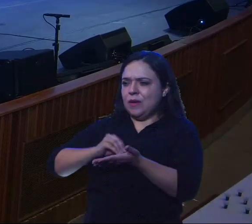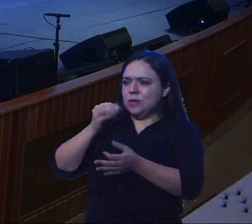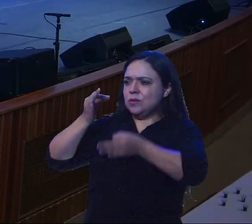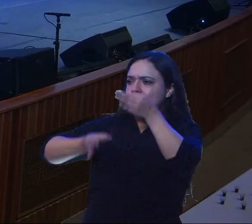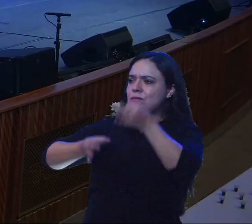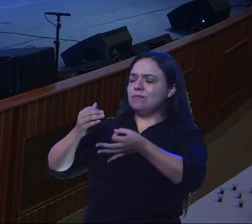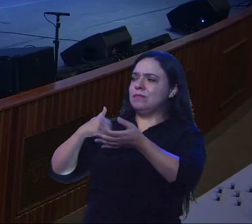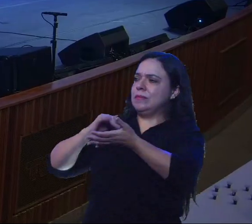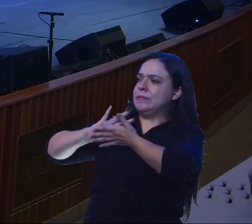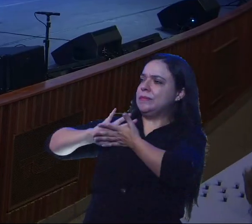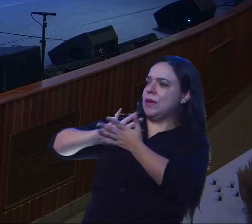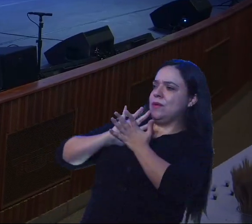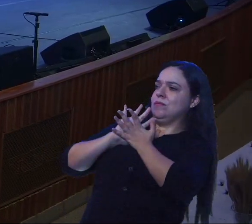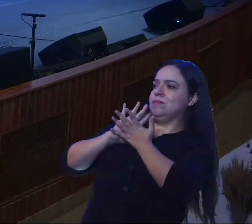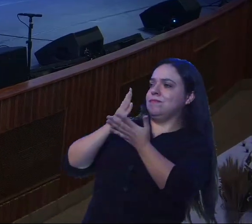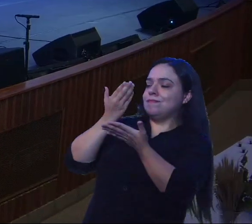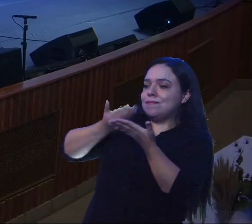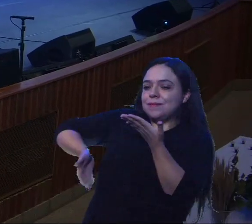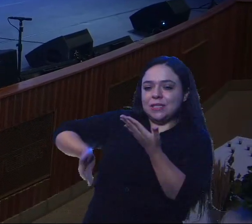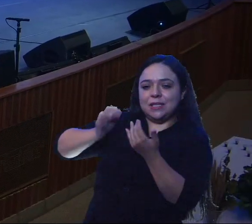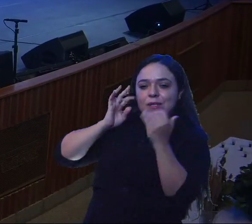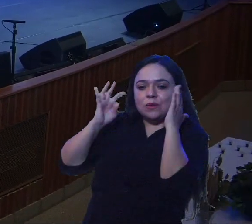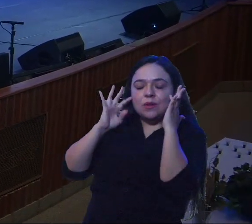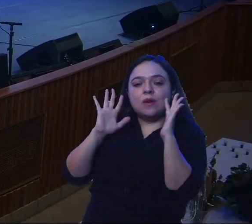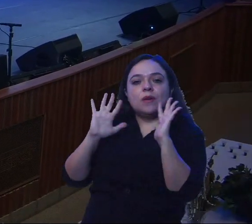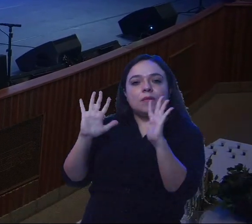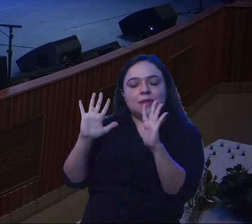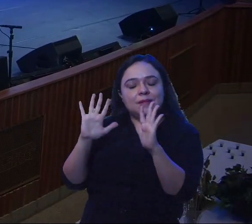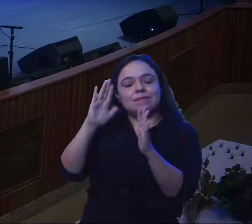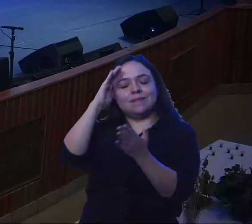injustiçados, desacreditados.